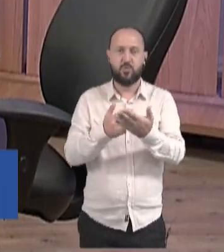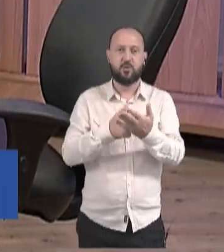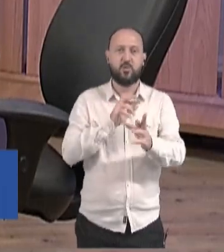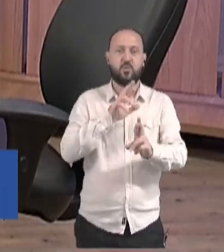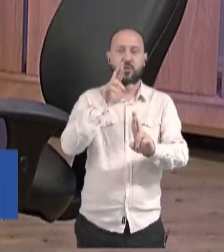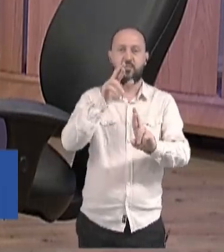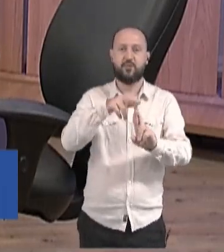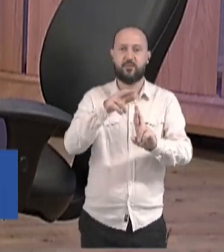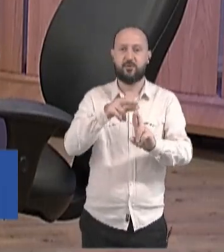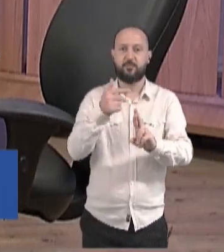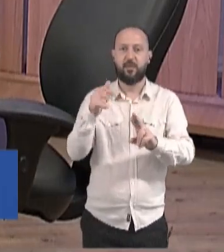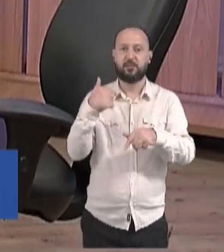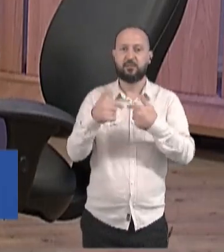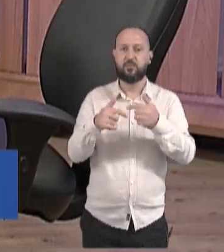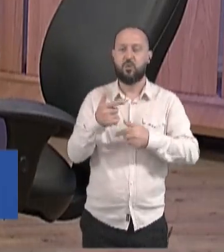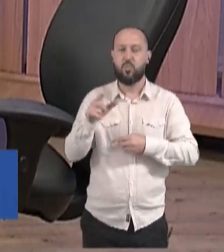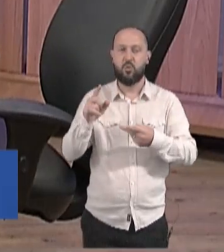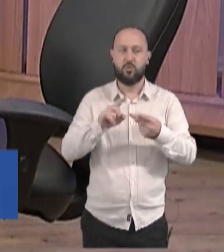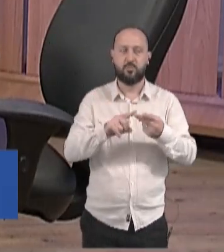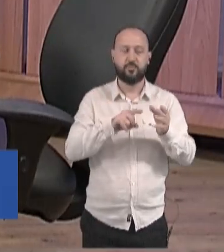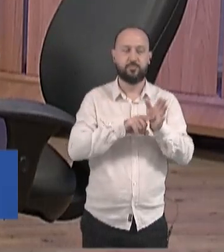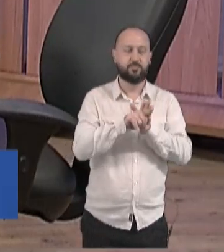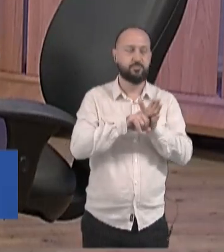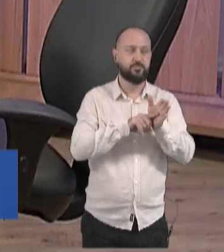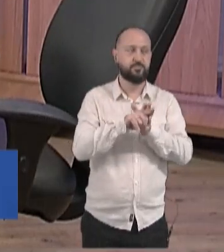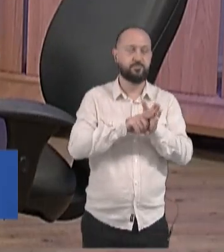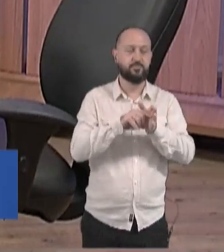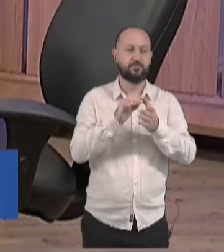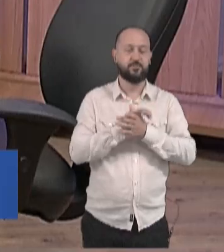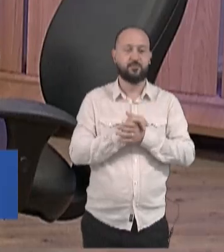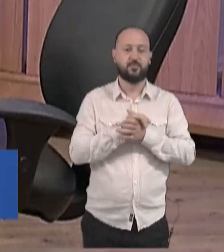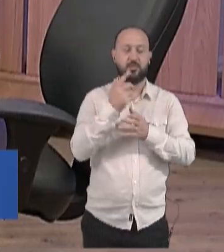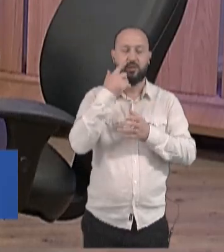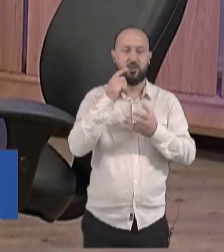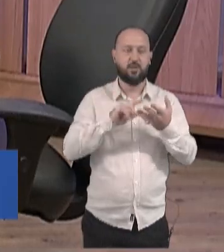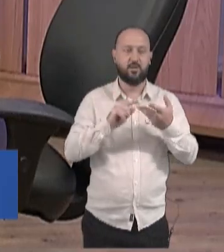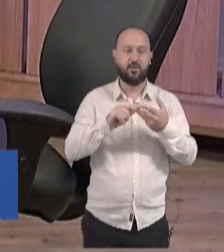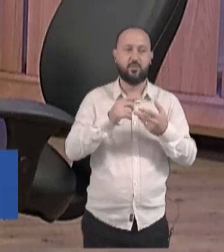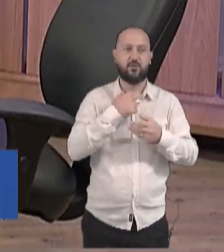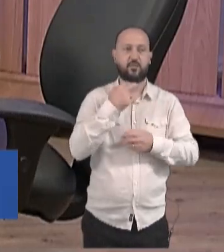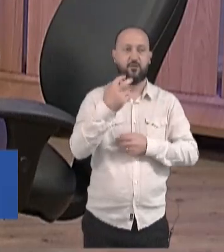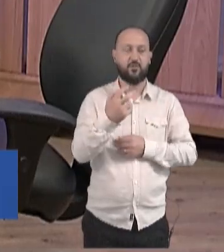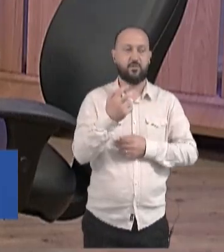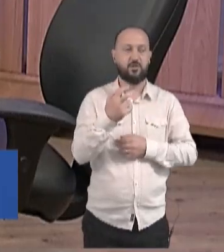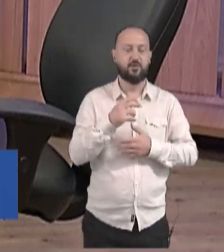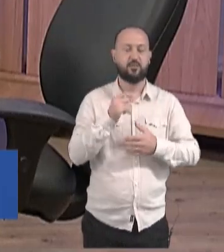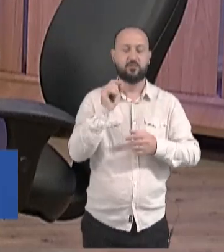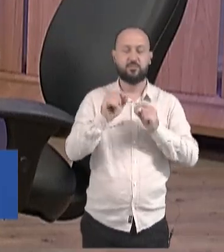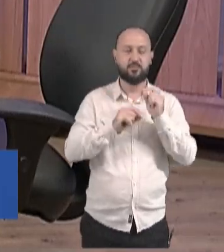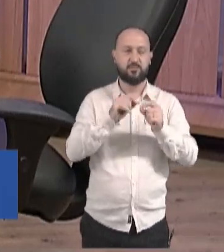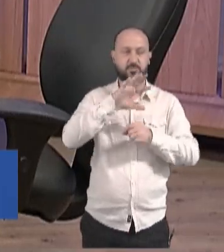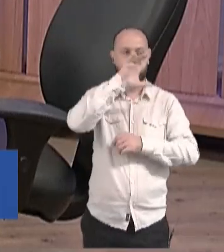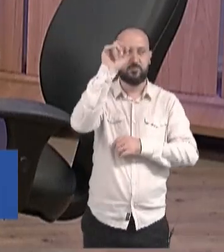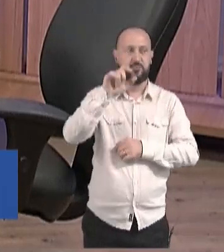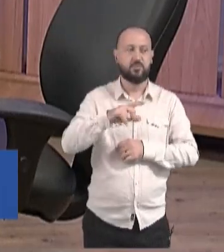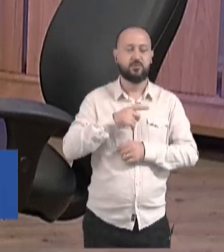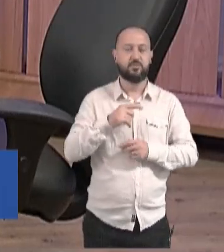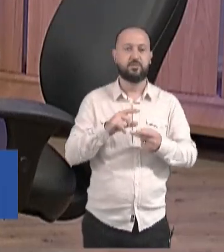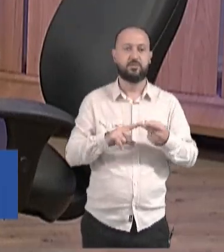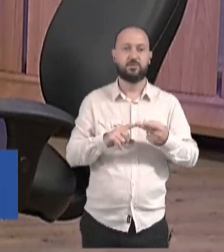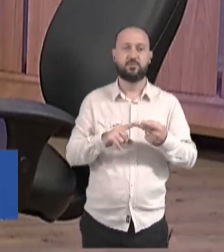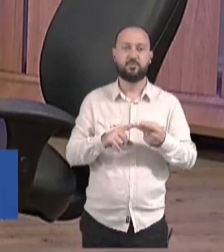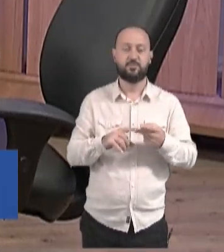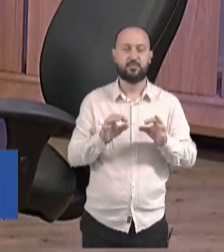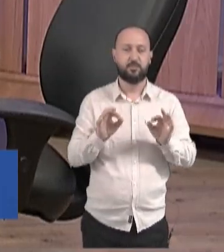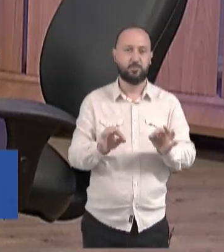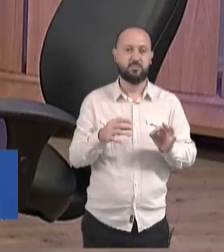de referência para outros trabalhos, pesquisas científicas, né? A voz ecoando a partir da Assembleia Legislativa de Mato Grosso do Sul.